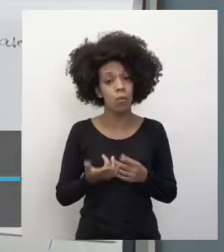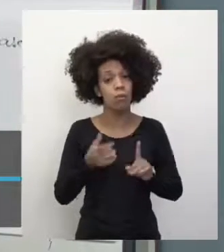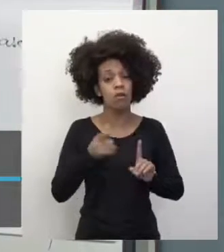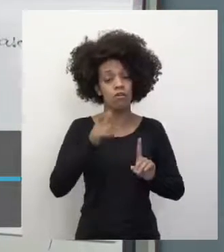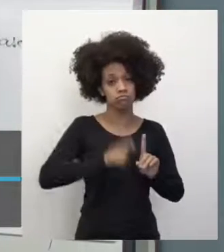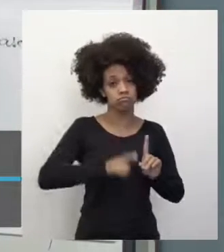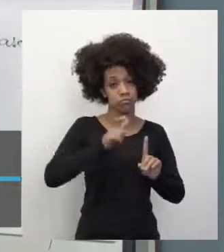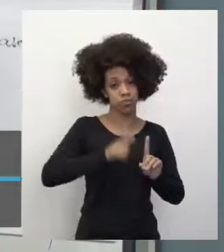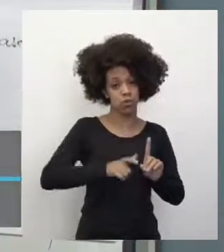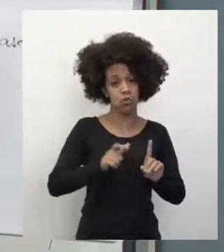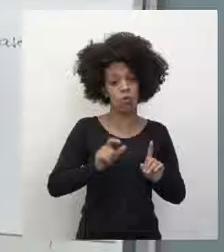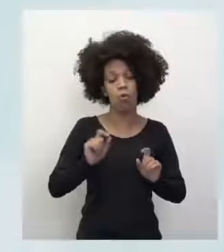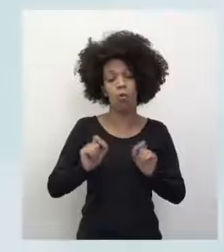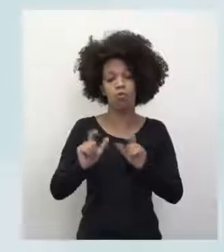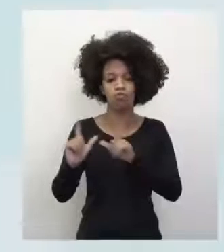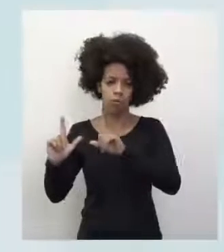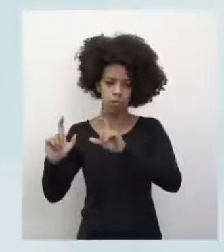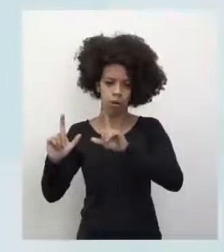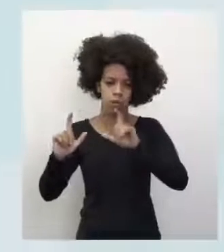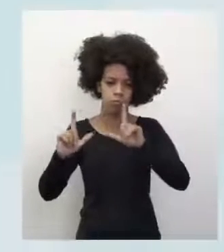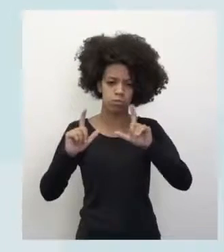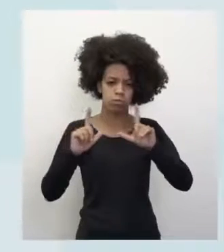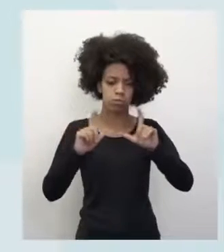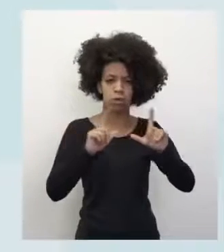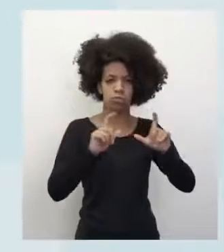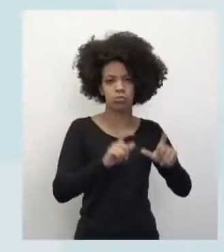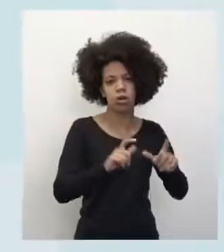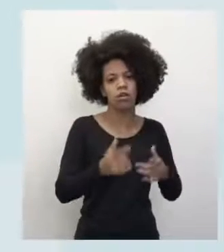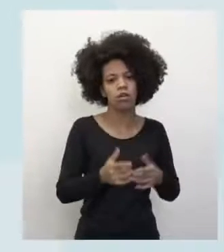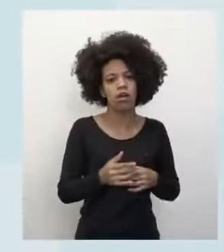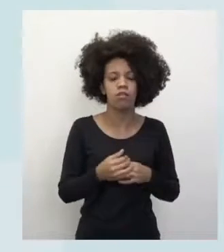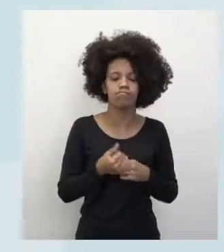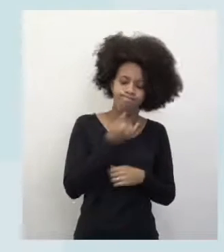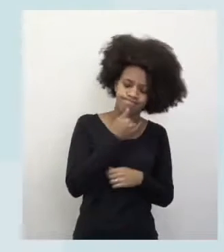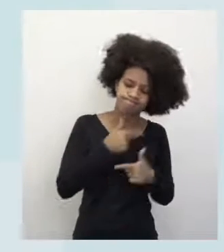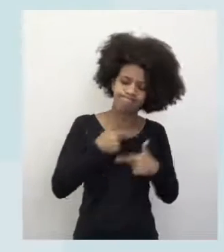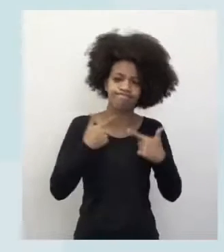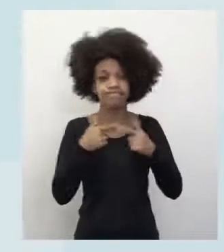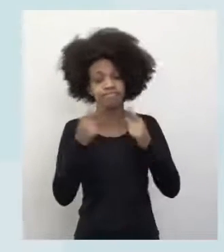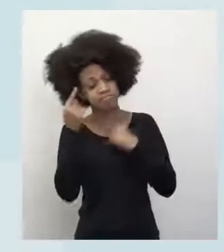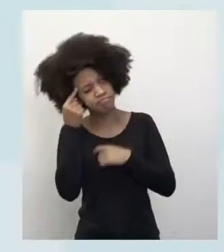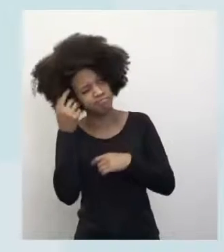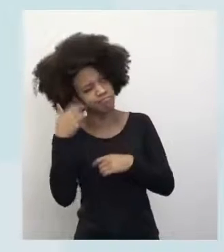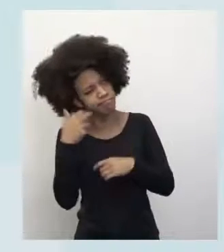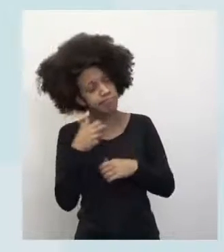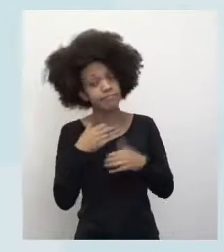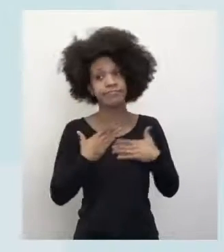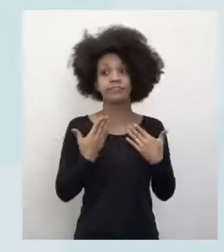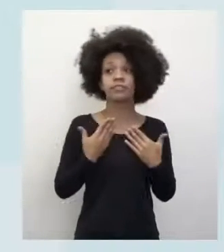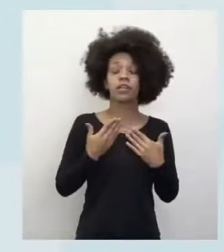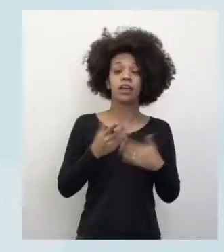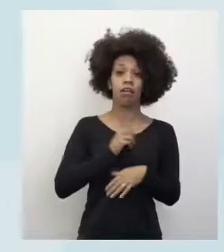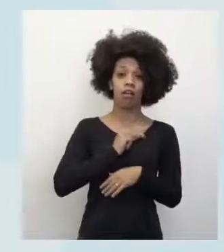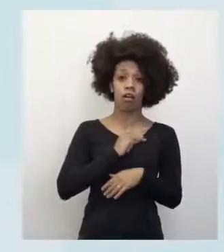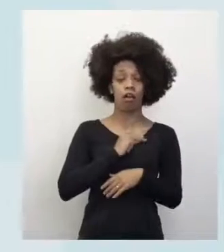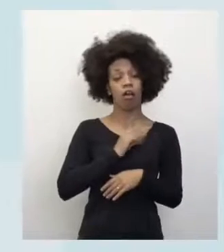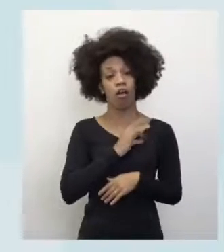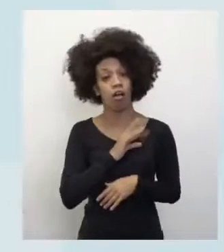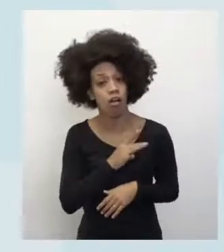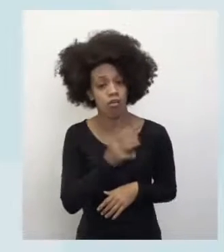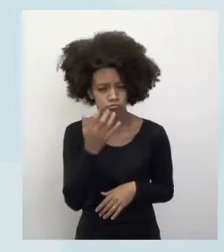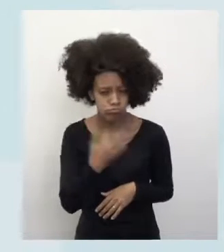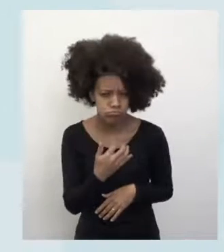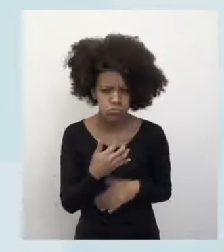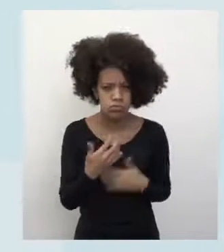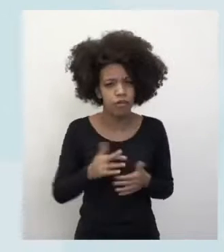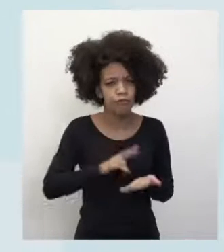né, onde foram tirados vários takes, né? Ela alegre, ela triste, ela pensativa, ela assustada, ela com medo, ela com raiva, enfim,